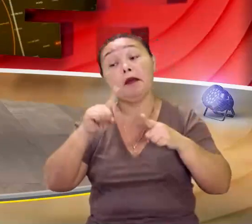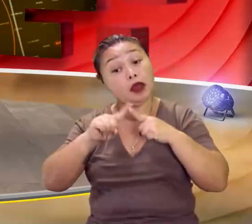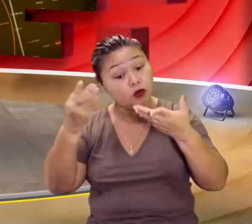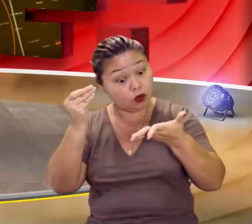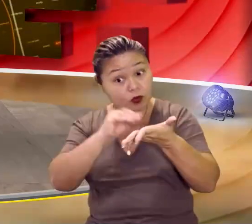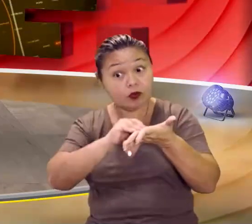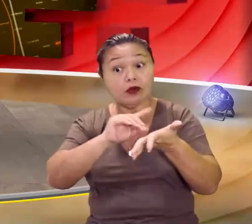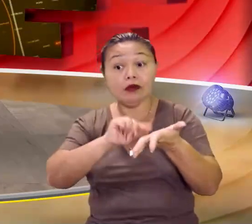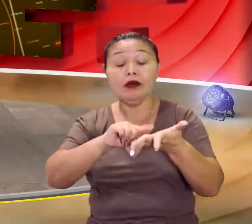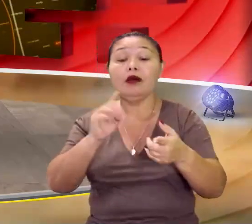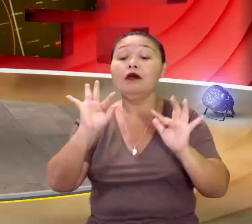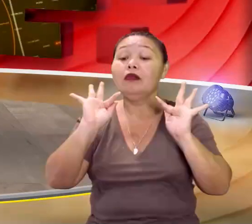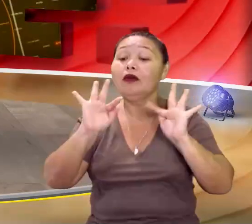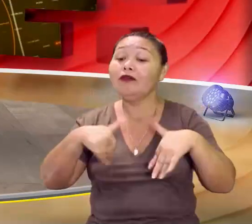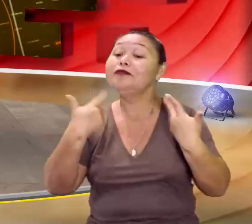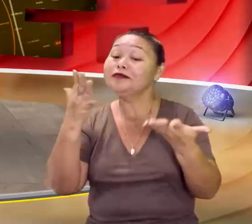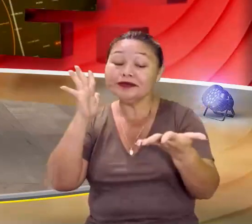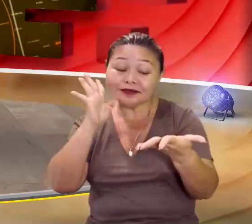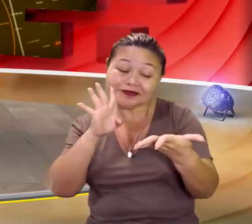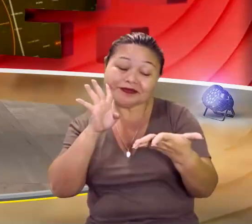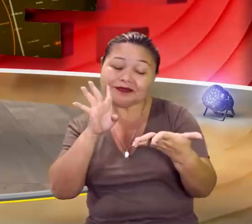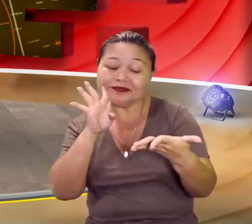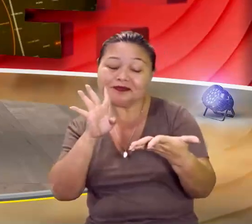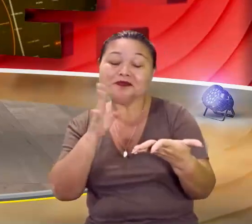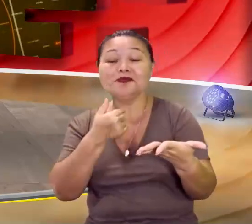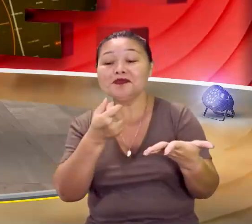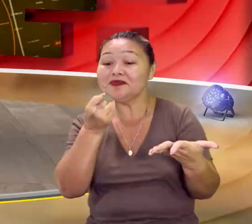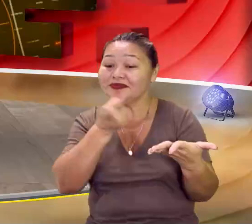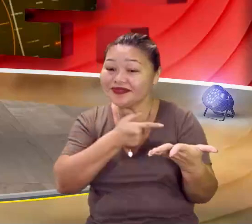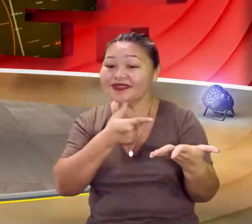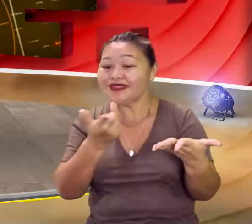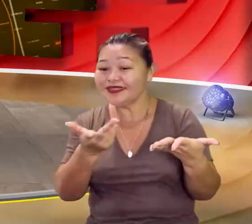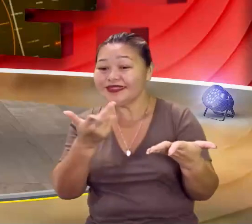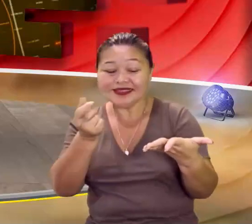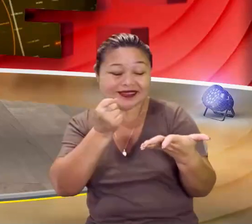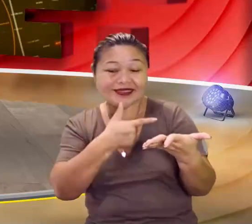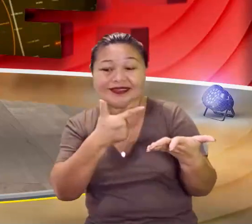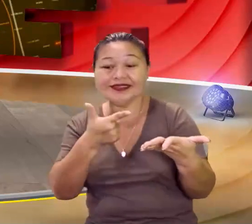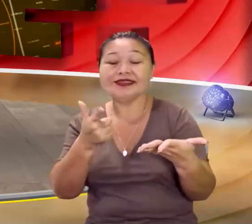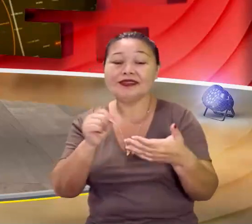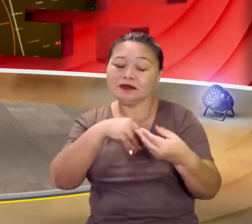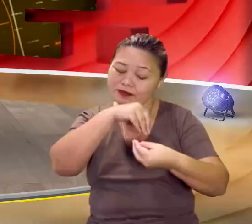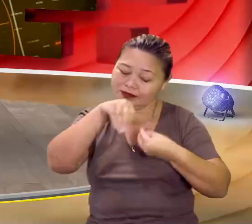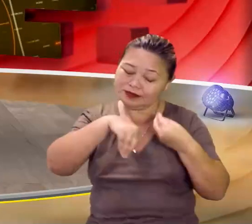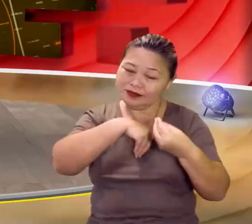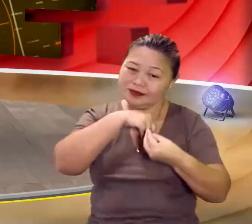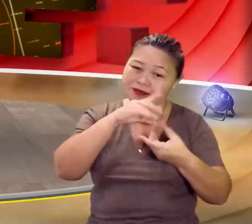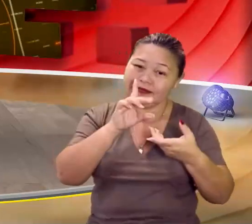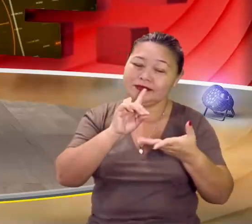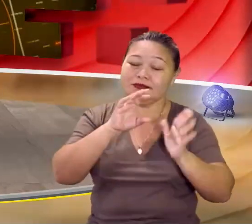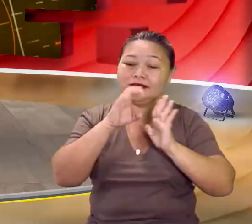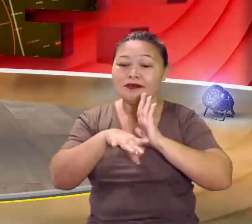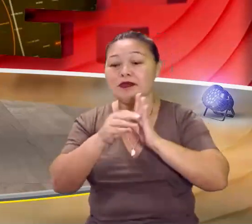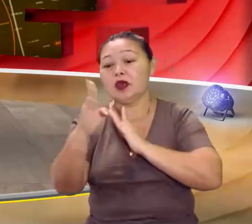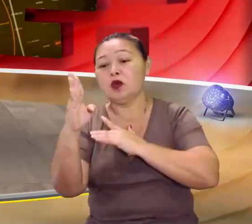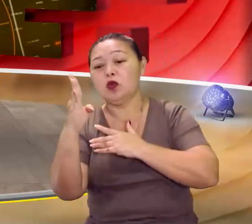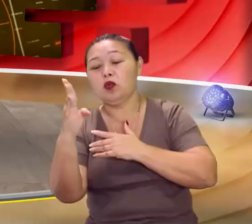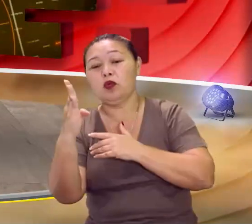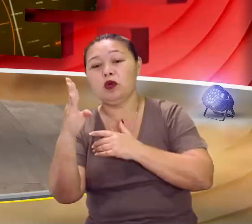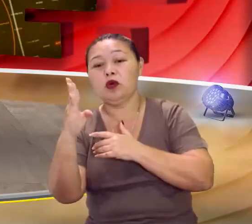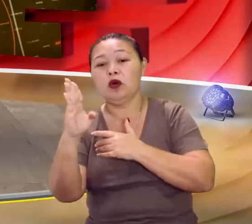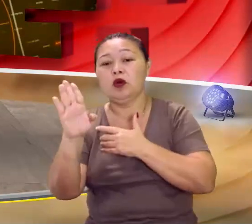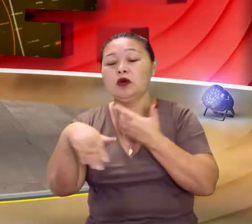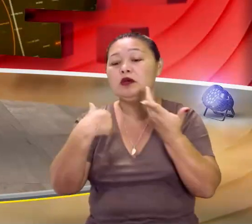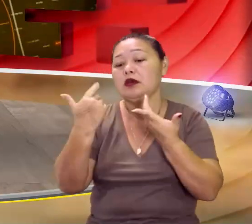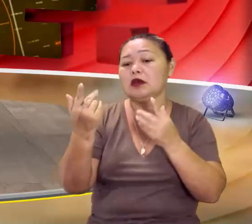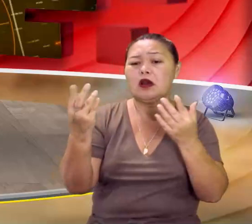lá. E no final ficou até legal, ficou assim meio que engraçadinho, né? Ficou meio... Ele misturou, por exemplo, uma definição de biologia com